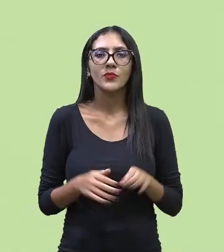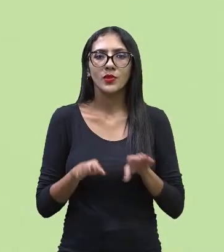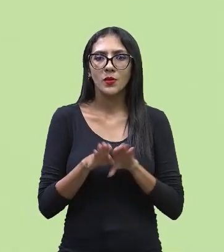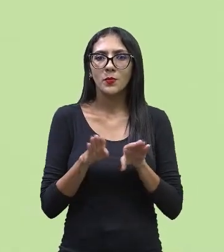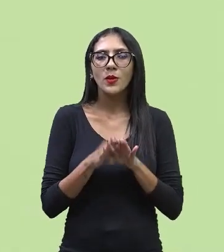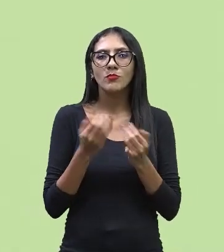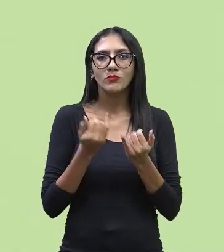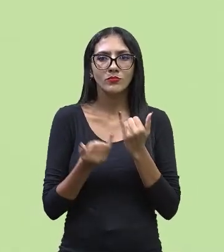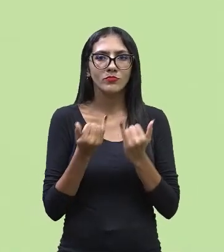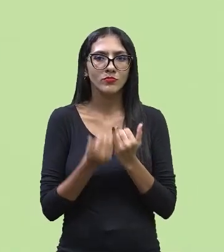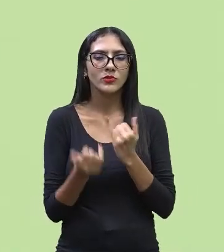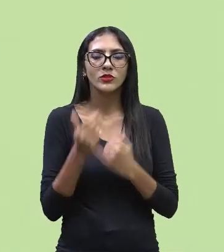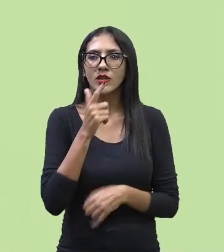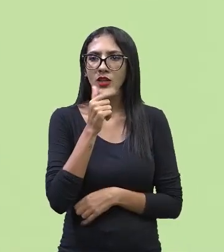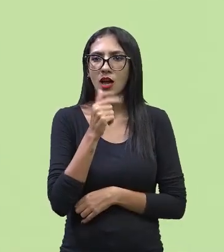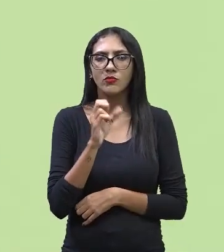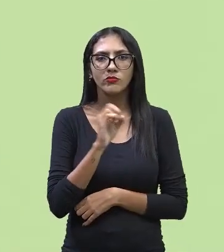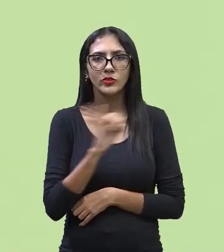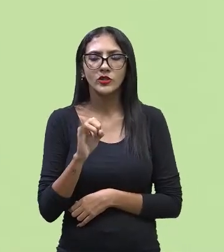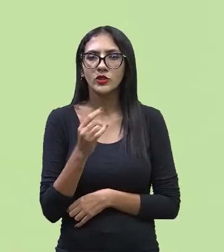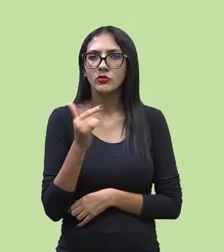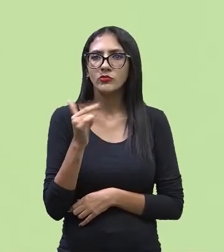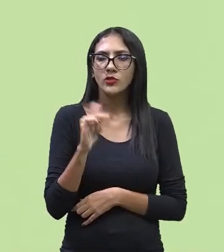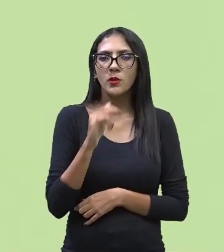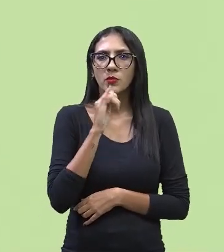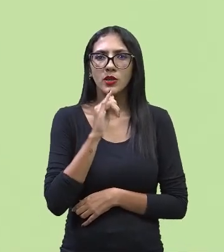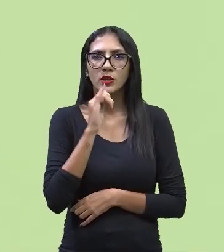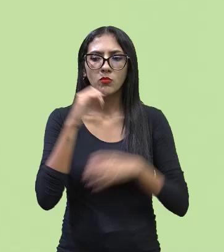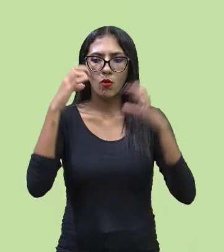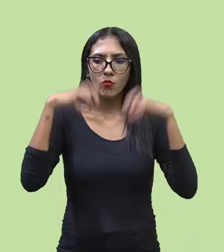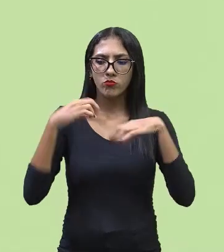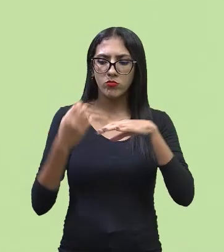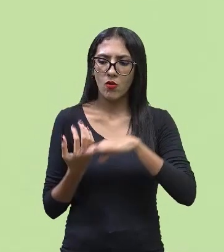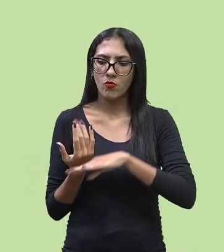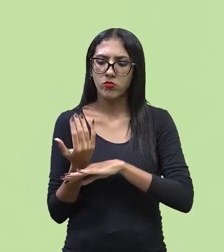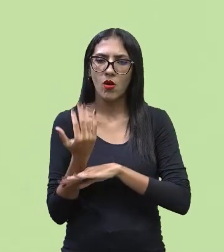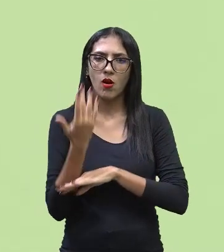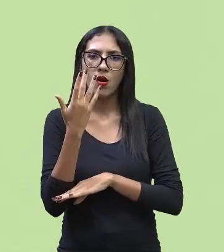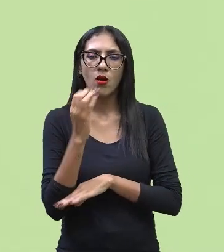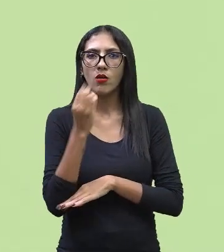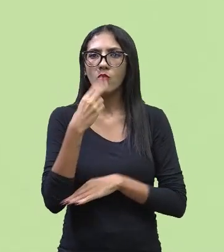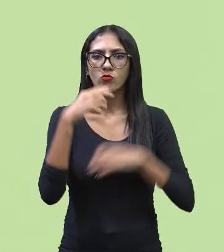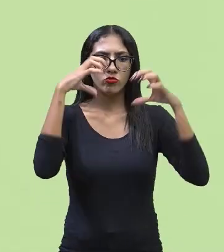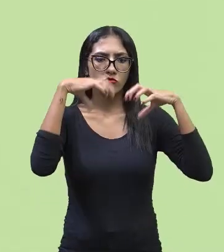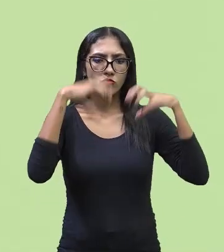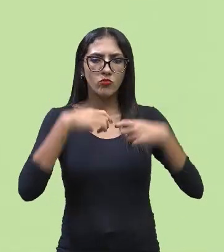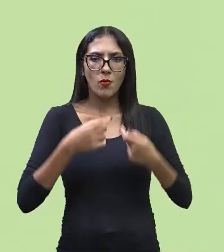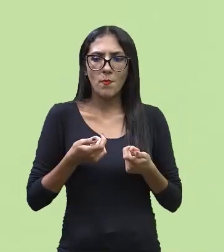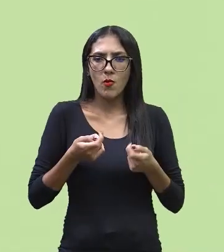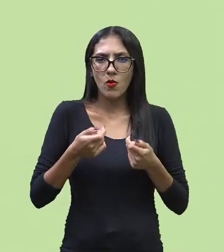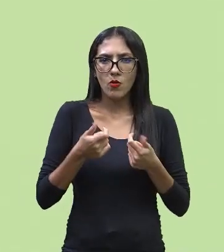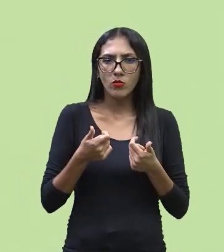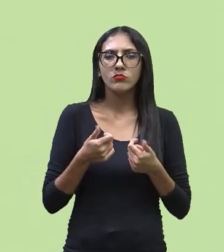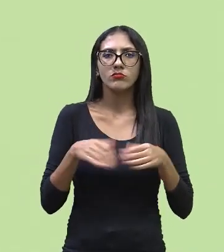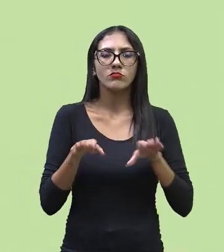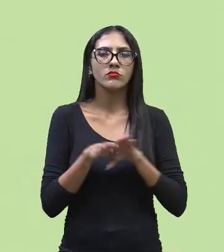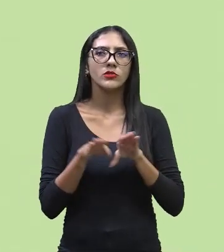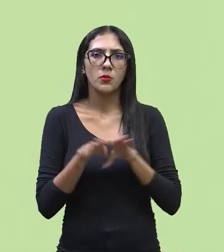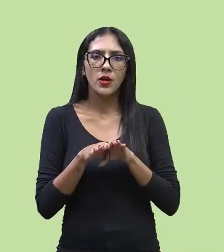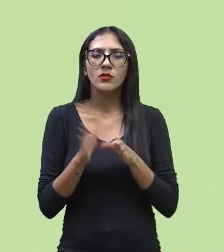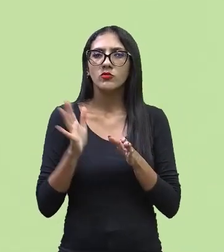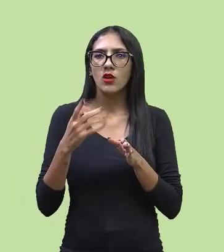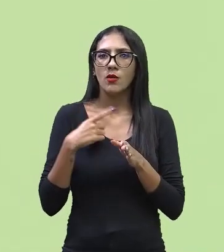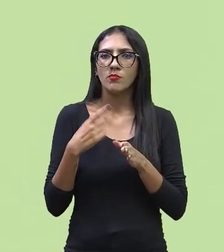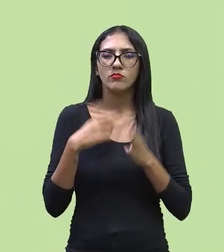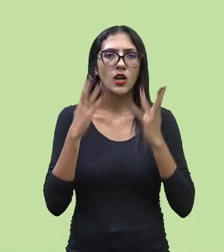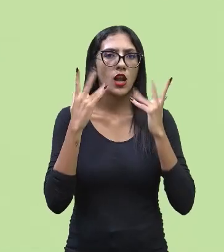né? Se a gente não tem muita evaporação de água ou baixa precipitação de água, então também a gente já tem